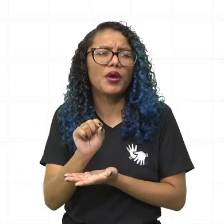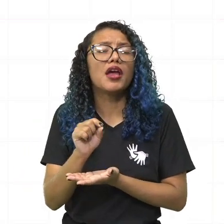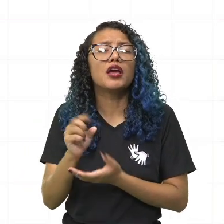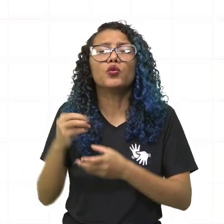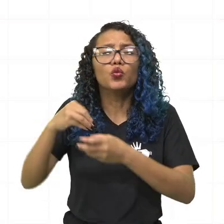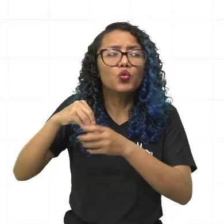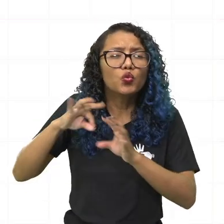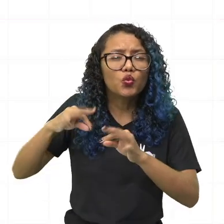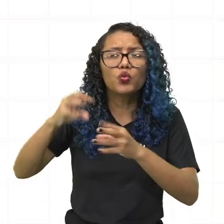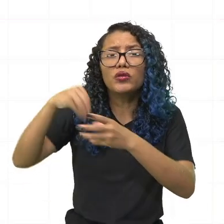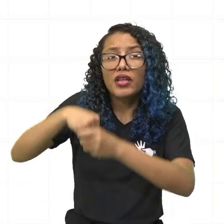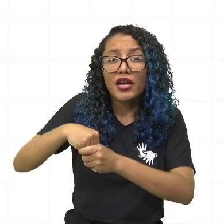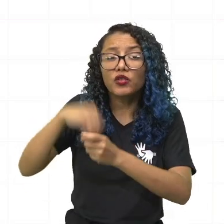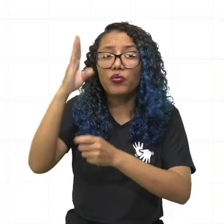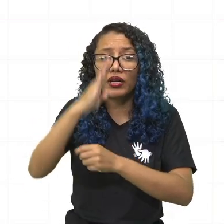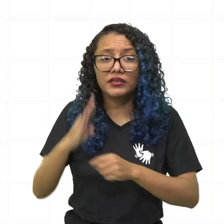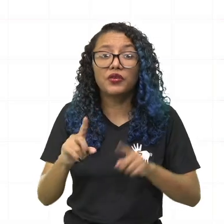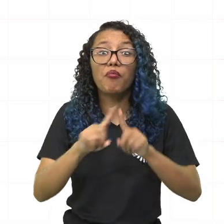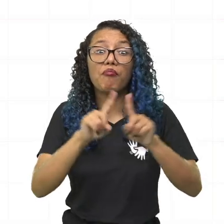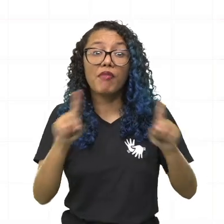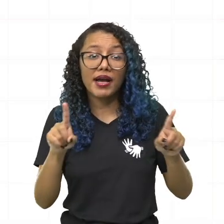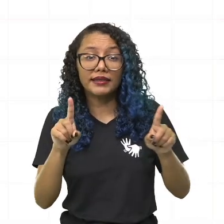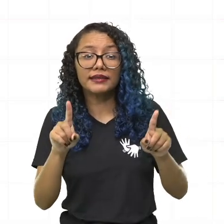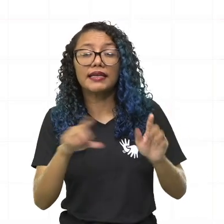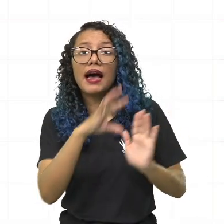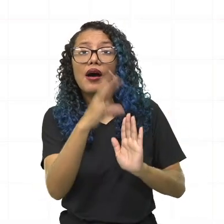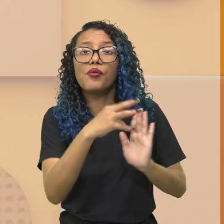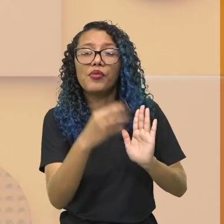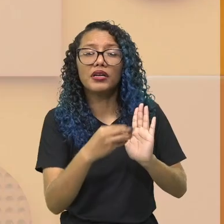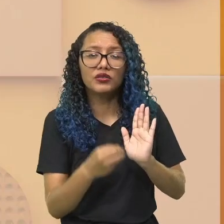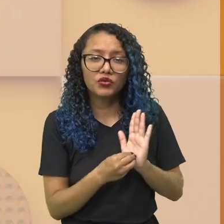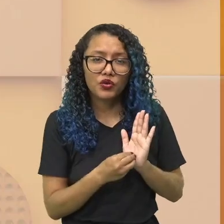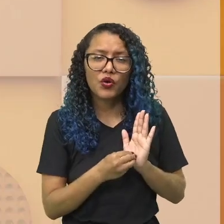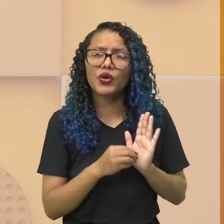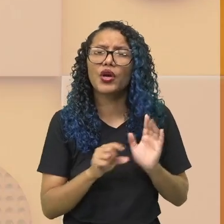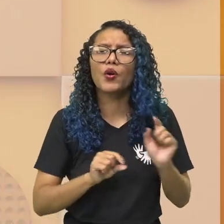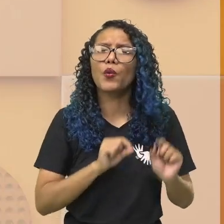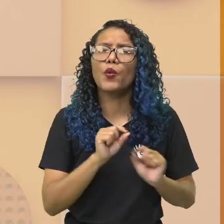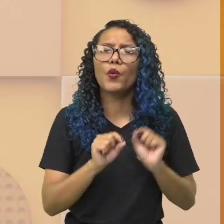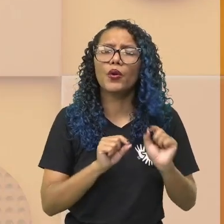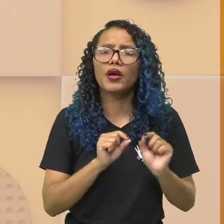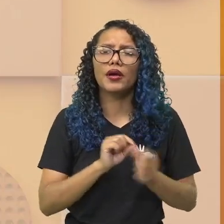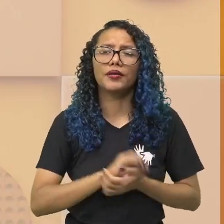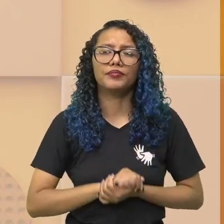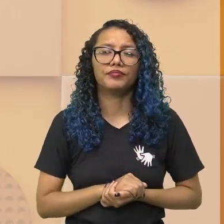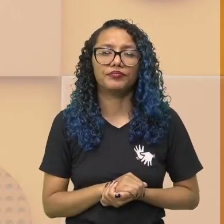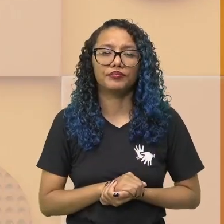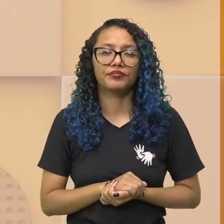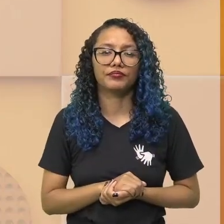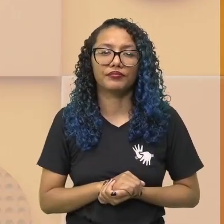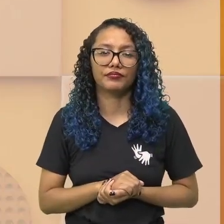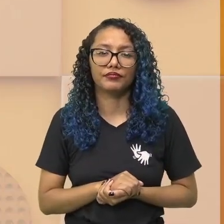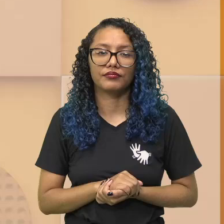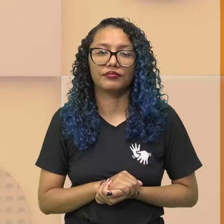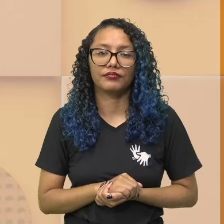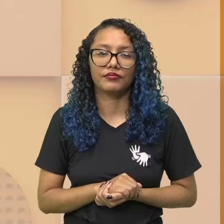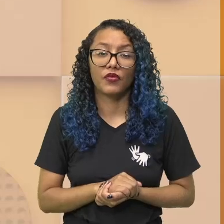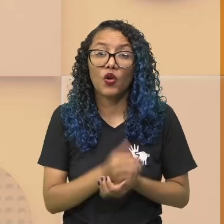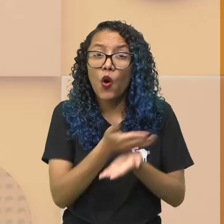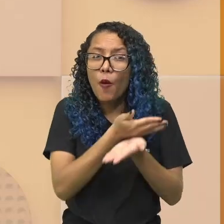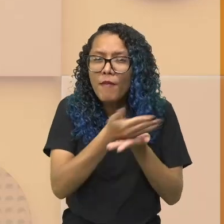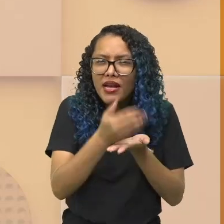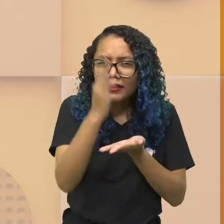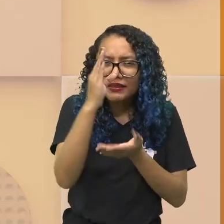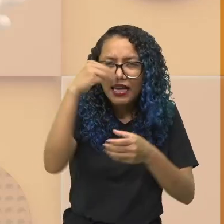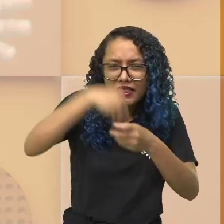rios da bacia amazônica, né, que é onde fica o rio Amazonas, né, os outros rios ali desse conjunto de rios, eles não começam no